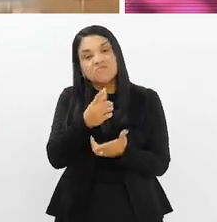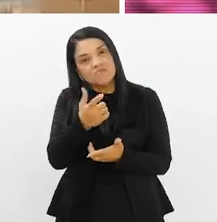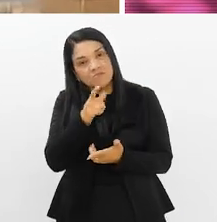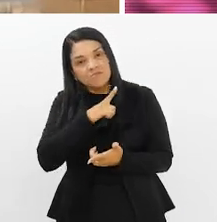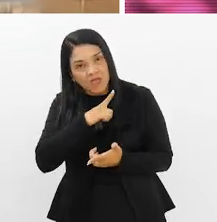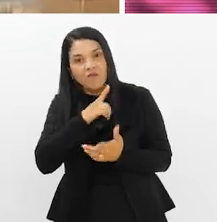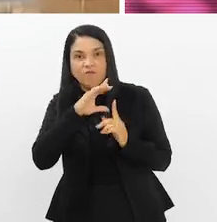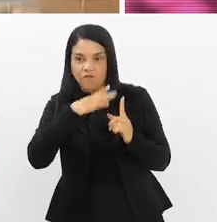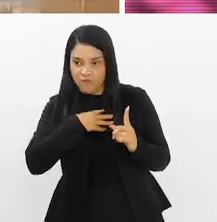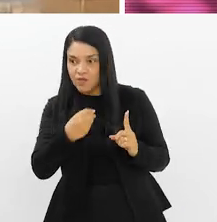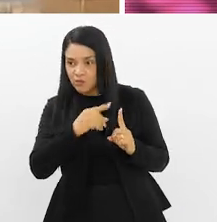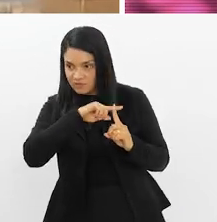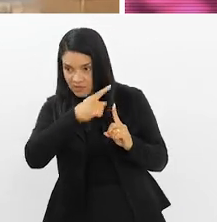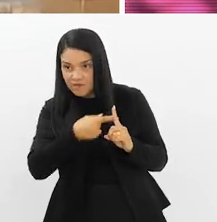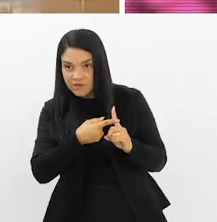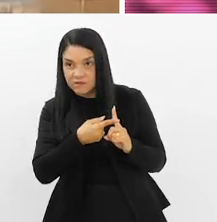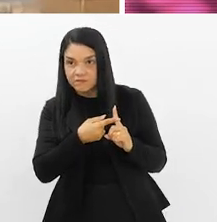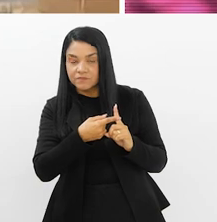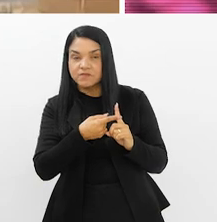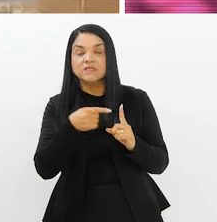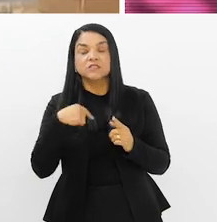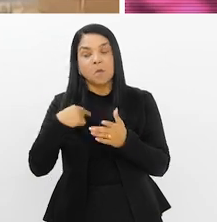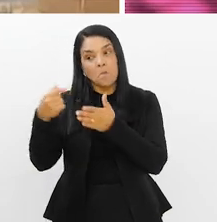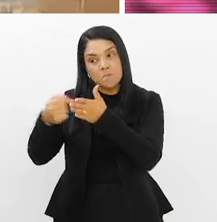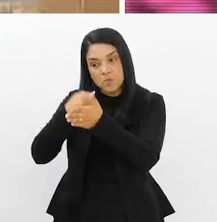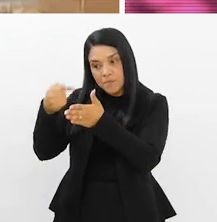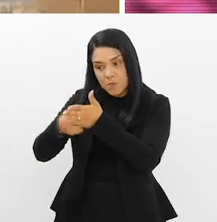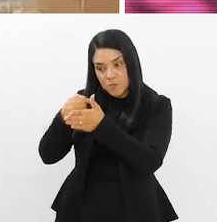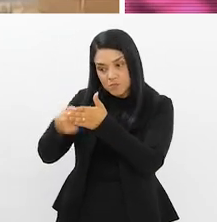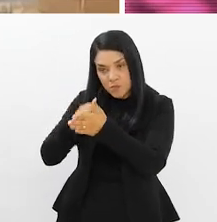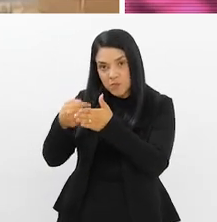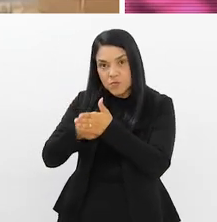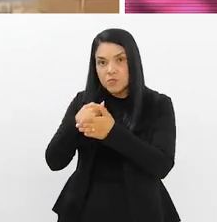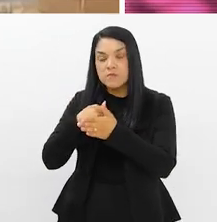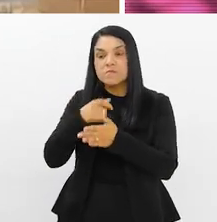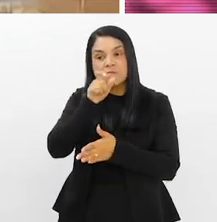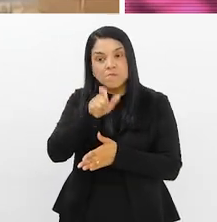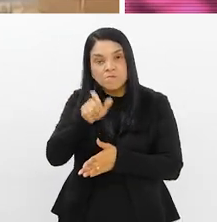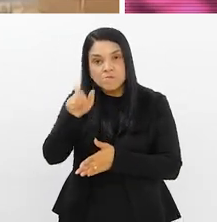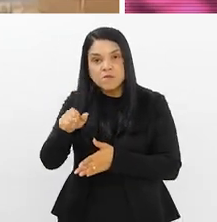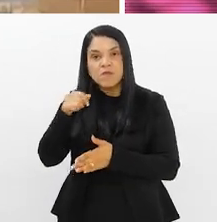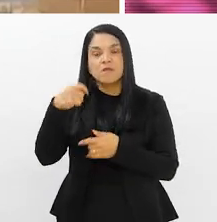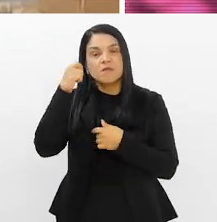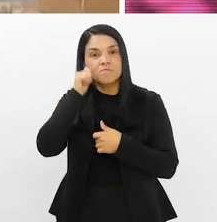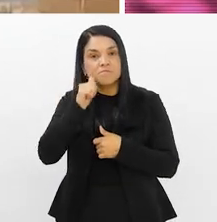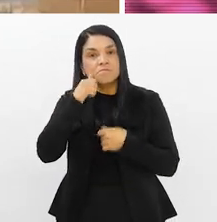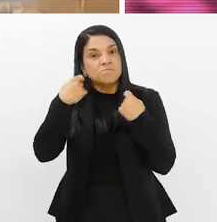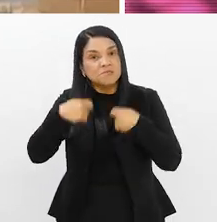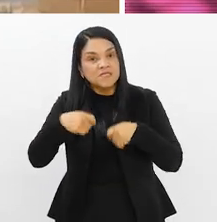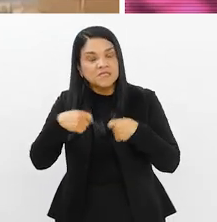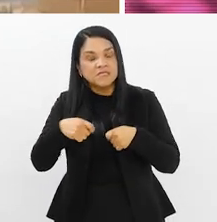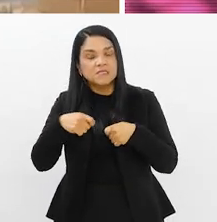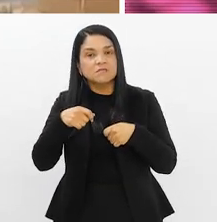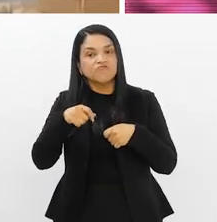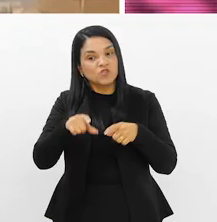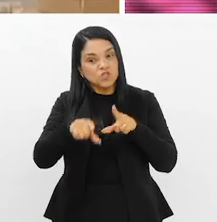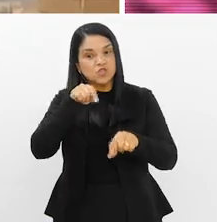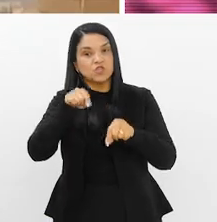os questionamentos que vêm, né? E a mulher tem que estar muito ciente de tudo que ela vai abrir mão